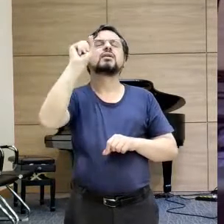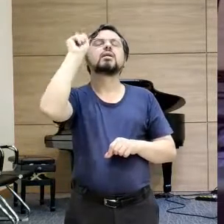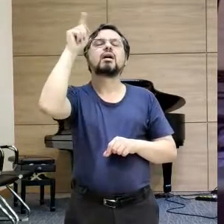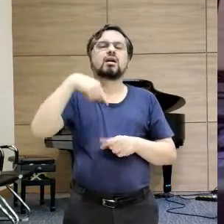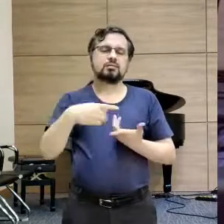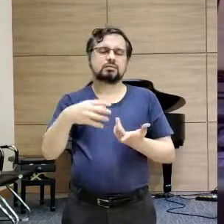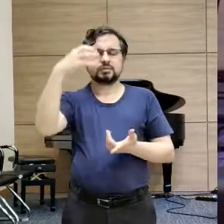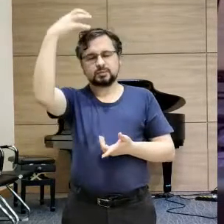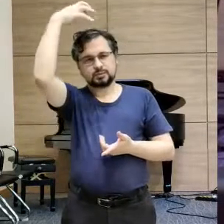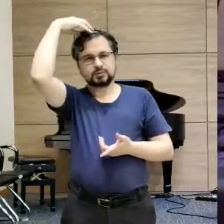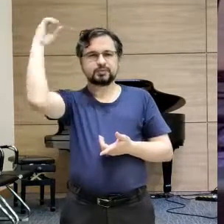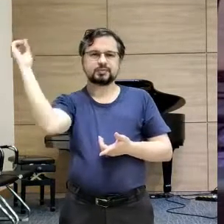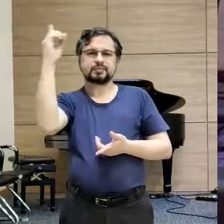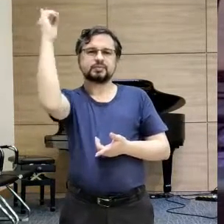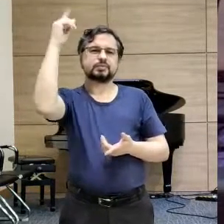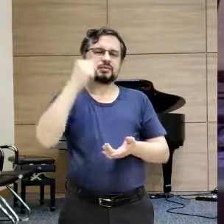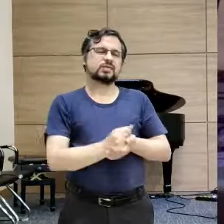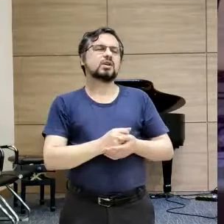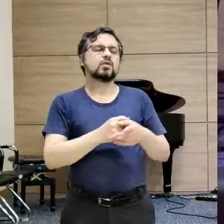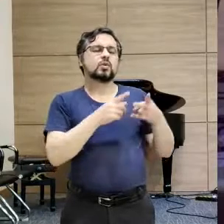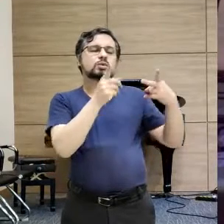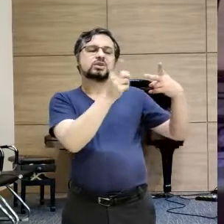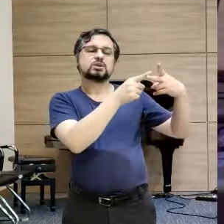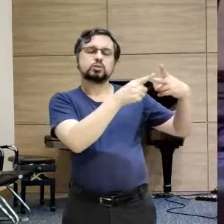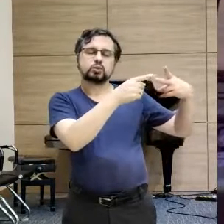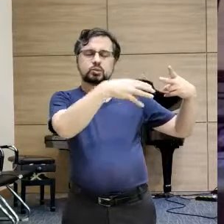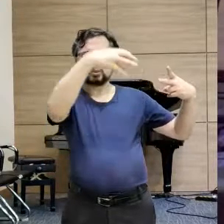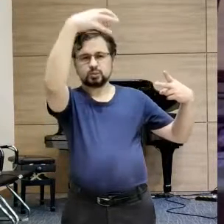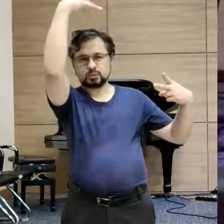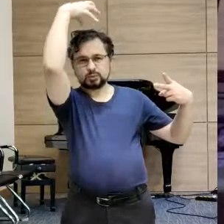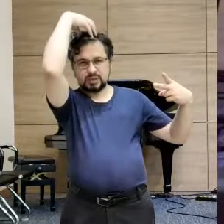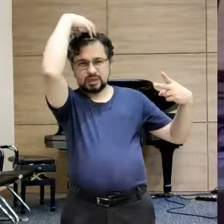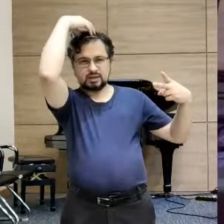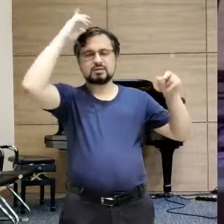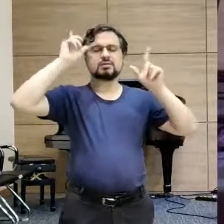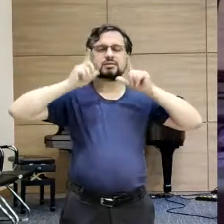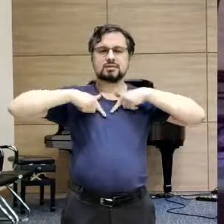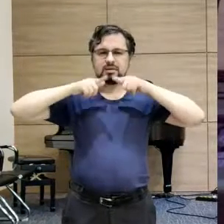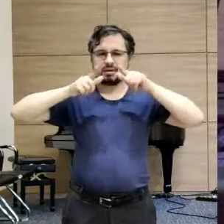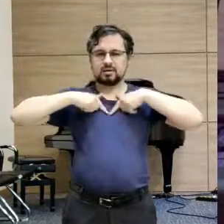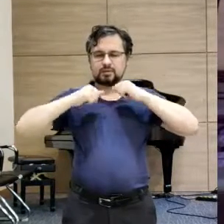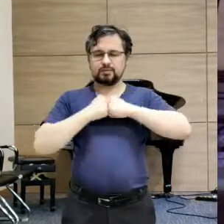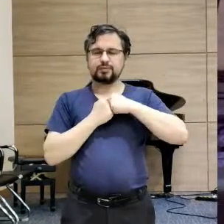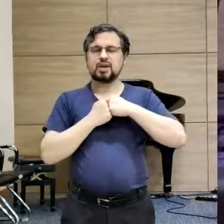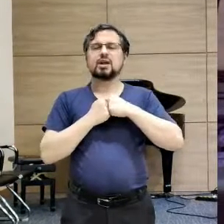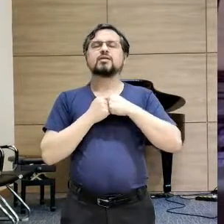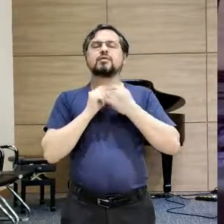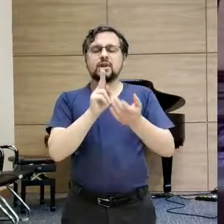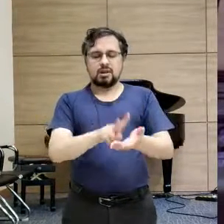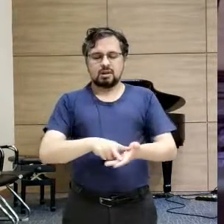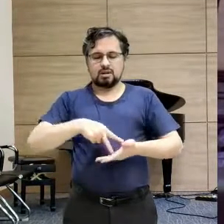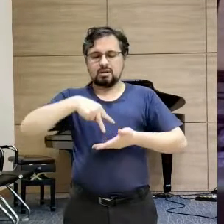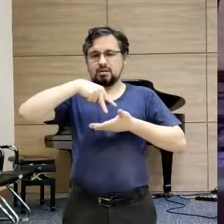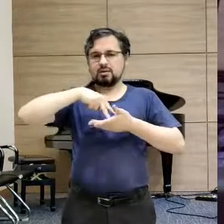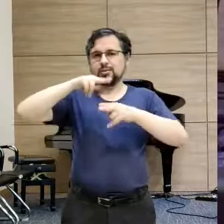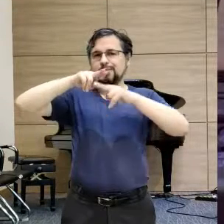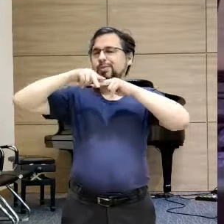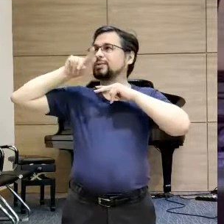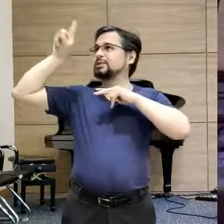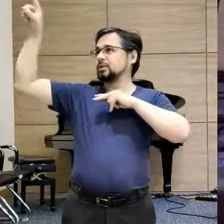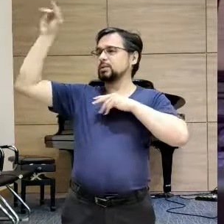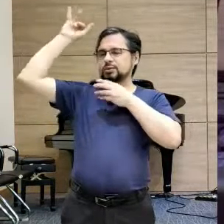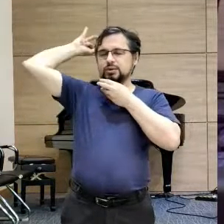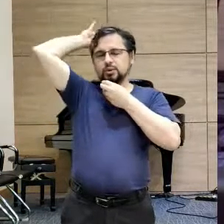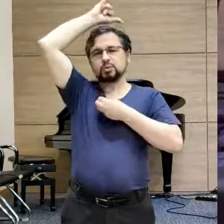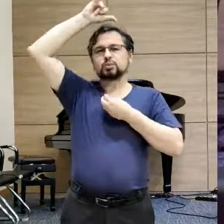rei Davi, ele foi o segundo rei de Israel, e ele foi levantado, ou melhor, alevantado por Deus e ungido